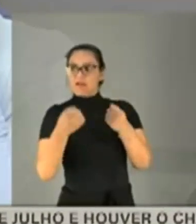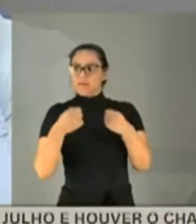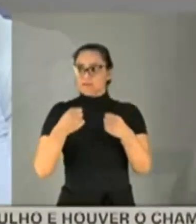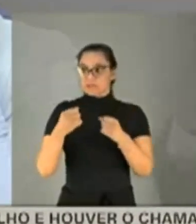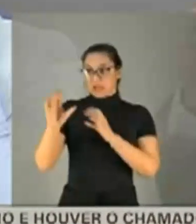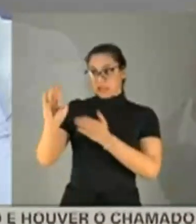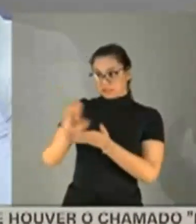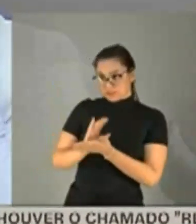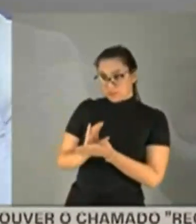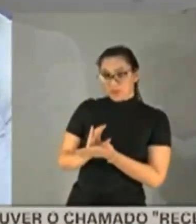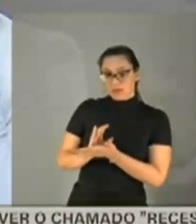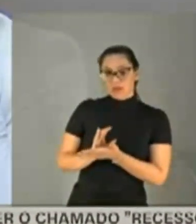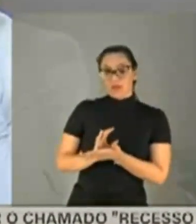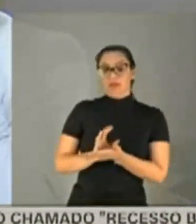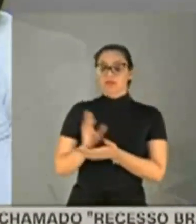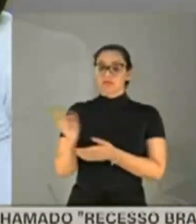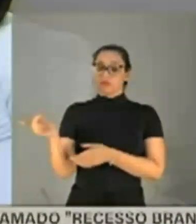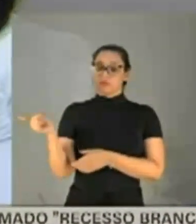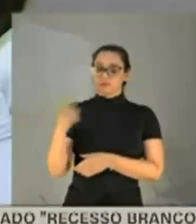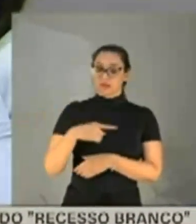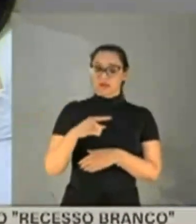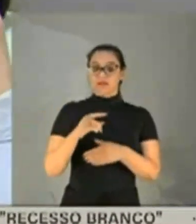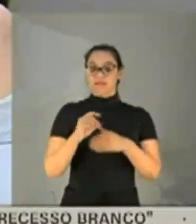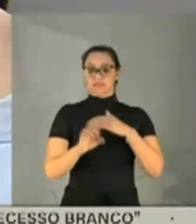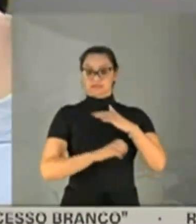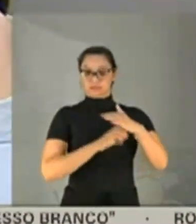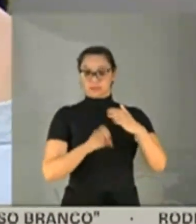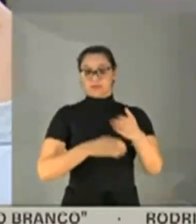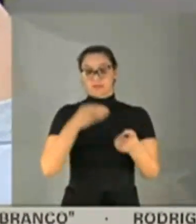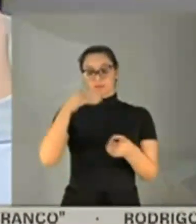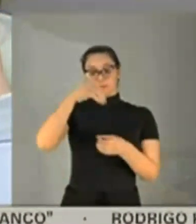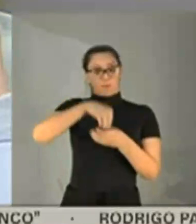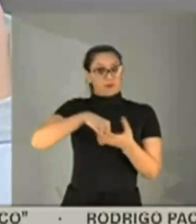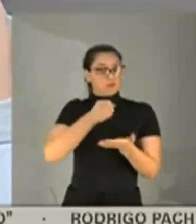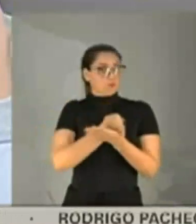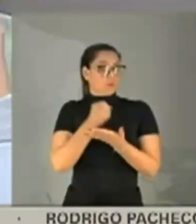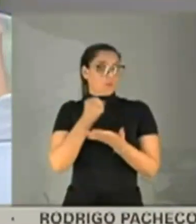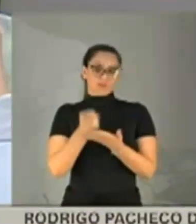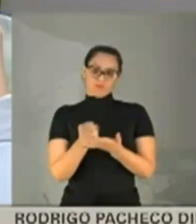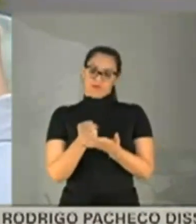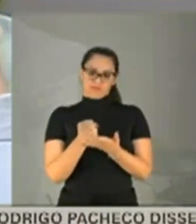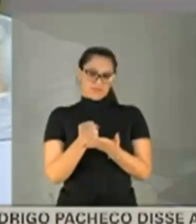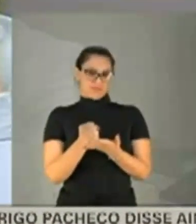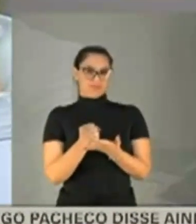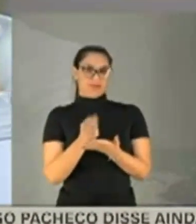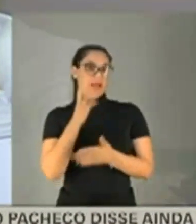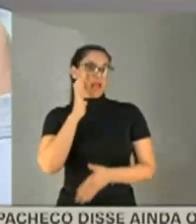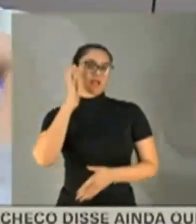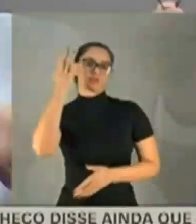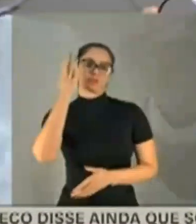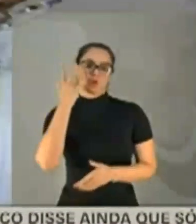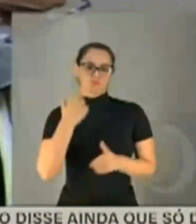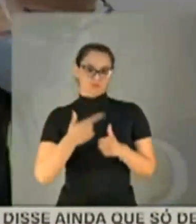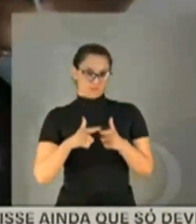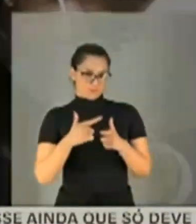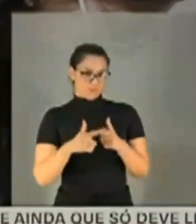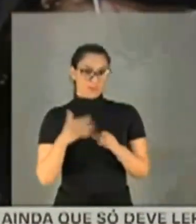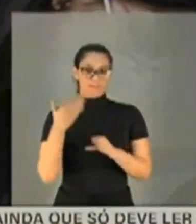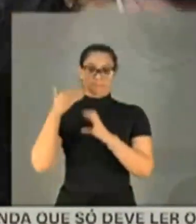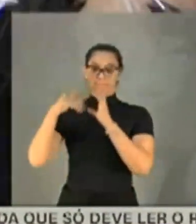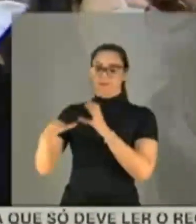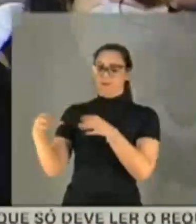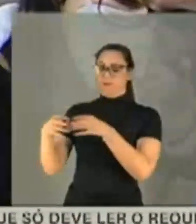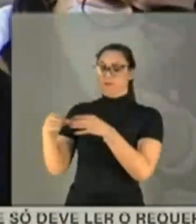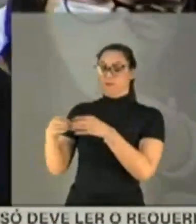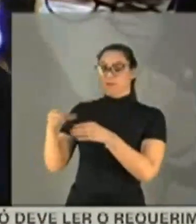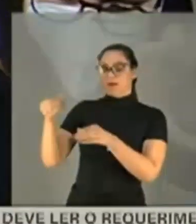receber, então traz essa empresa para dentro do contrato. Dá tratativa ao problema. Manda-se para a consultoria